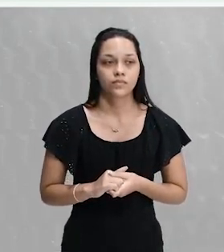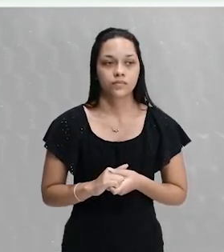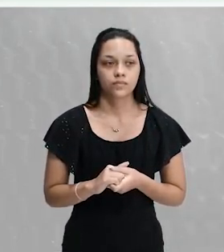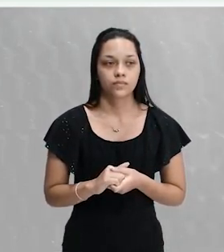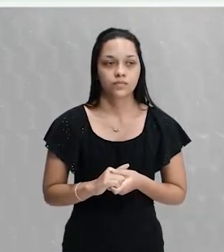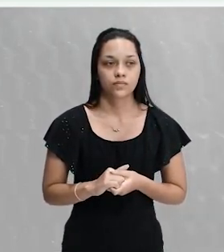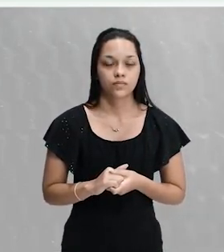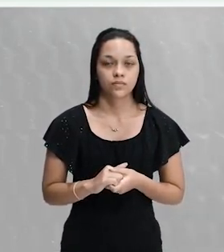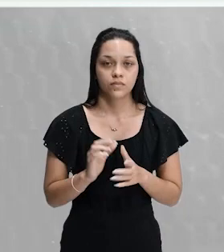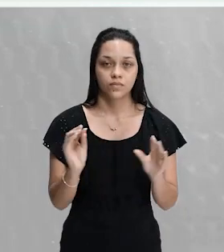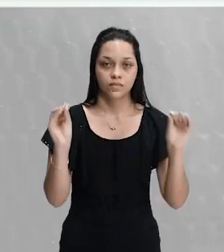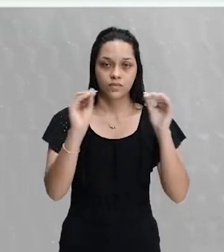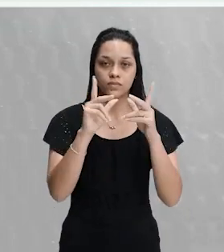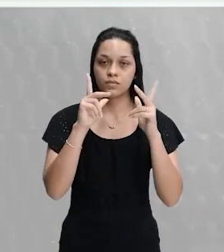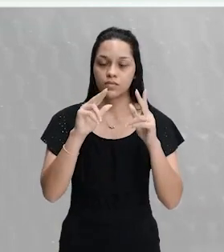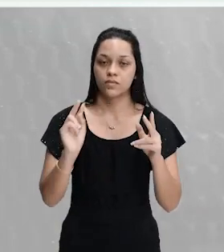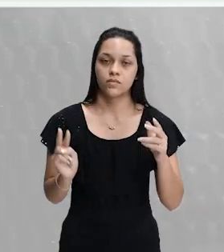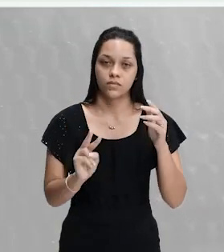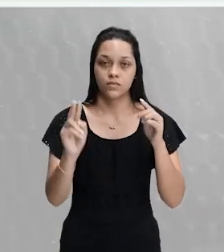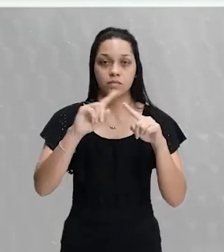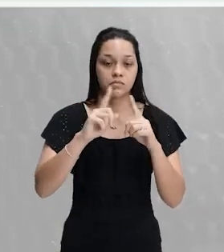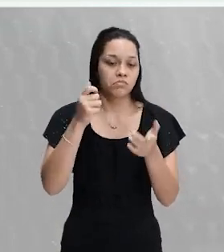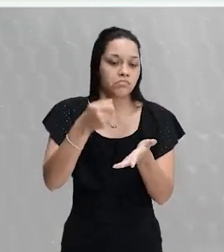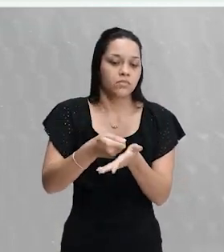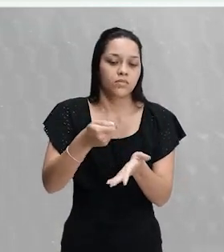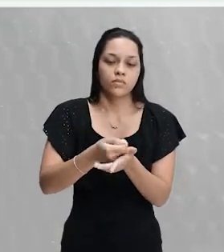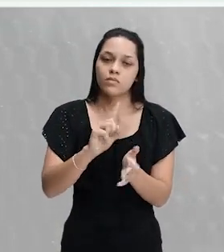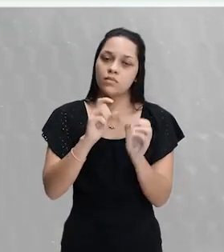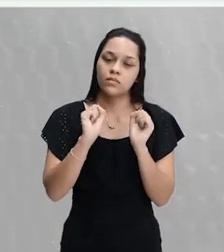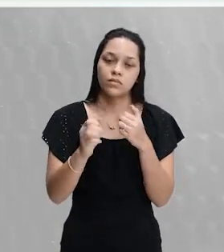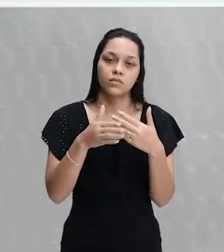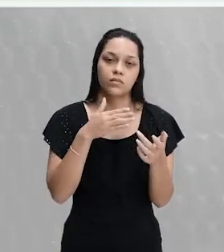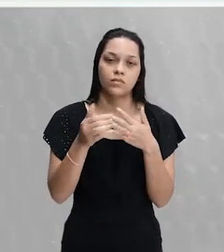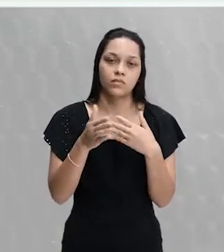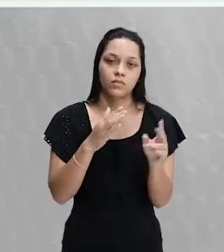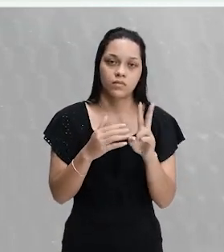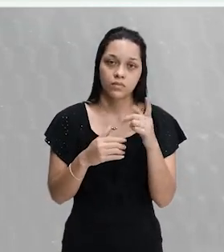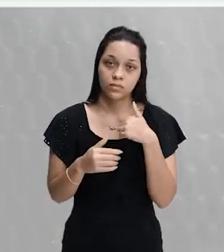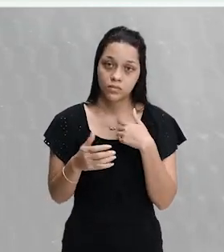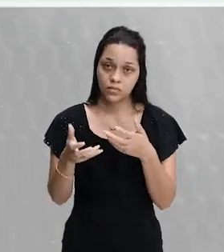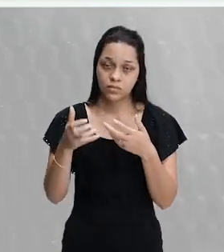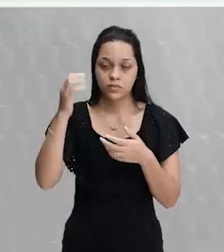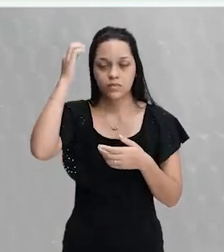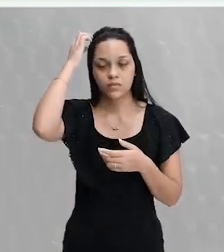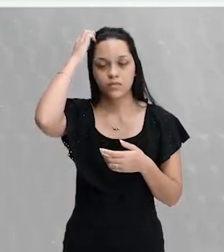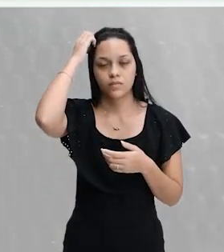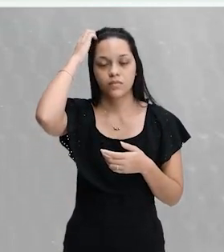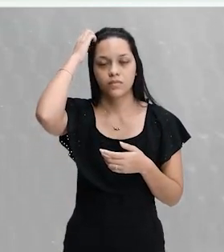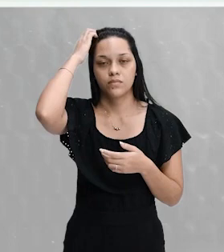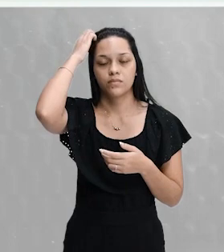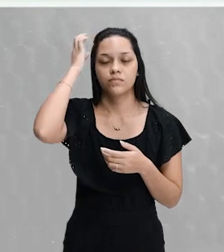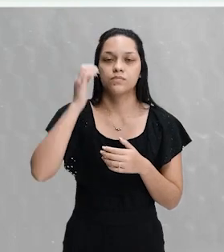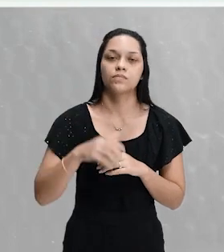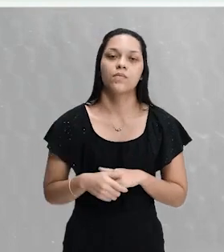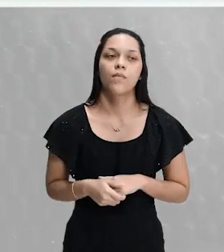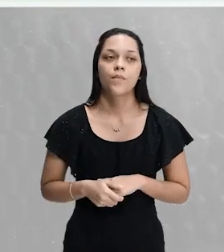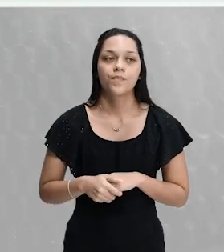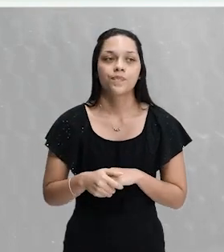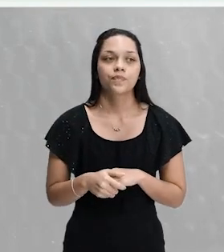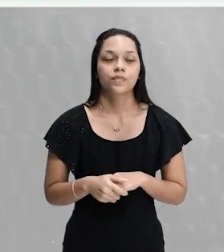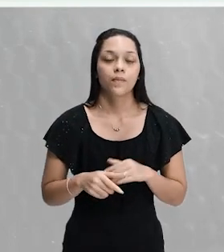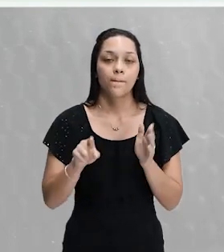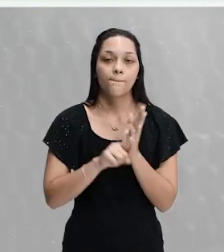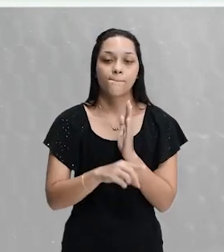Certo? Atribuir os mesmos valores, mas não é obrigado, né? Poderia atribuir o valor que eu quiser. Então, vamos lá. Vamos saber com quem que o menos 3